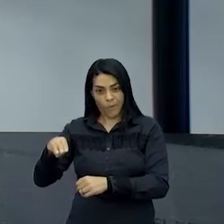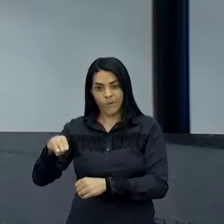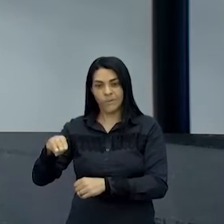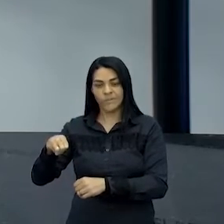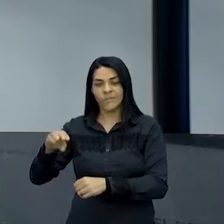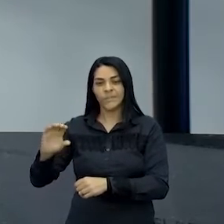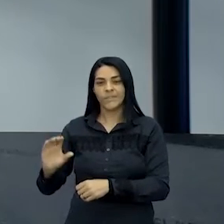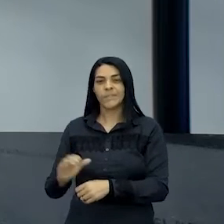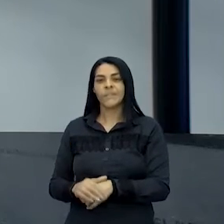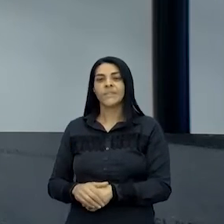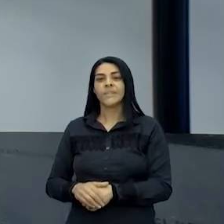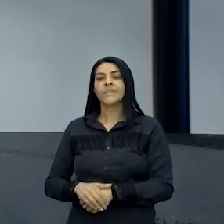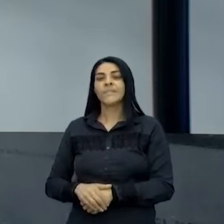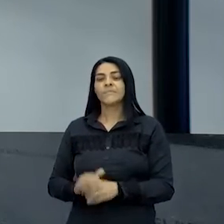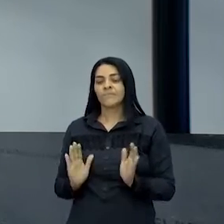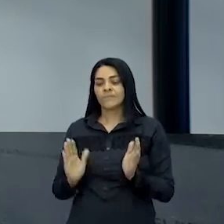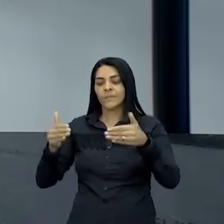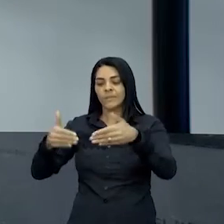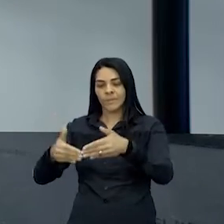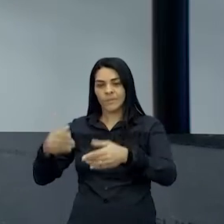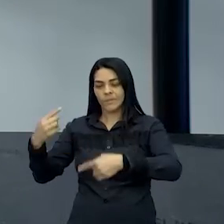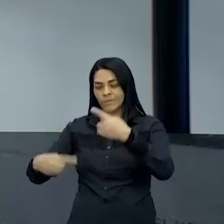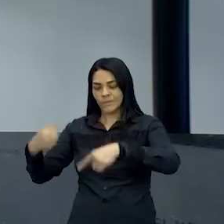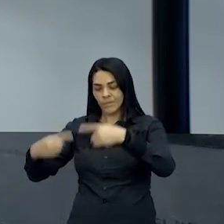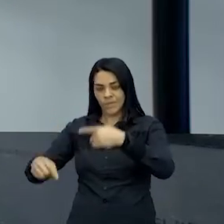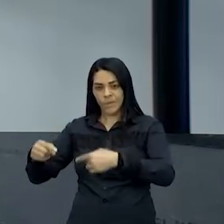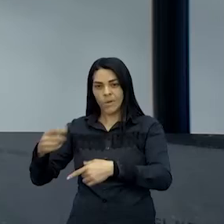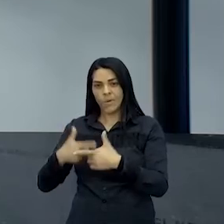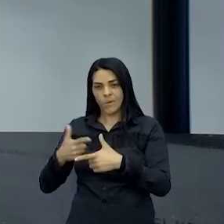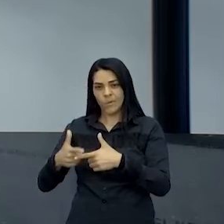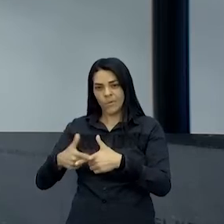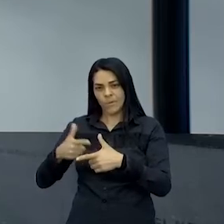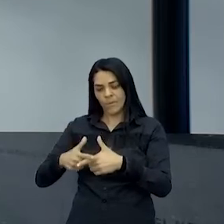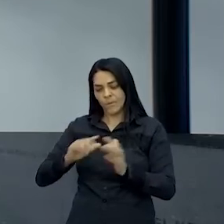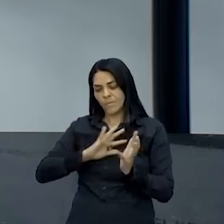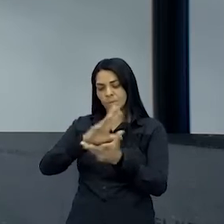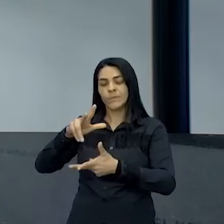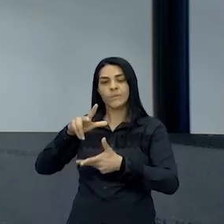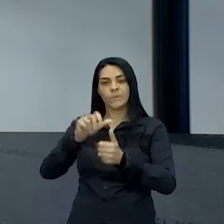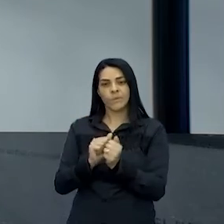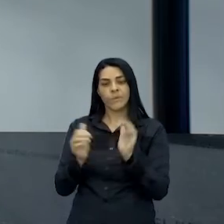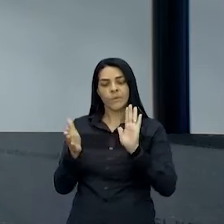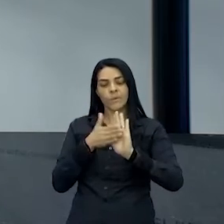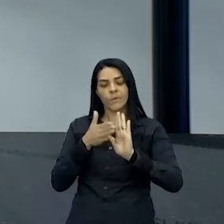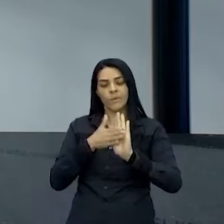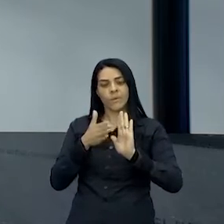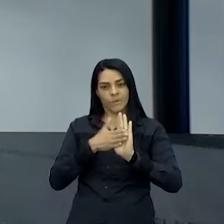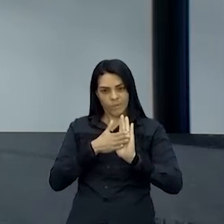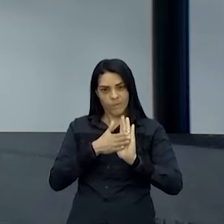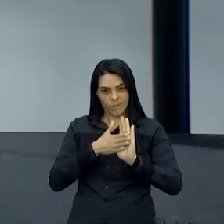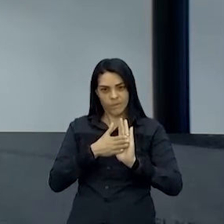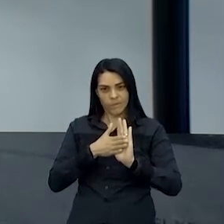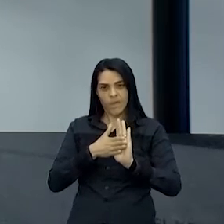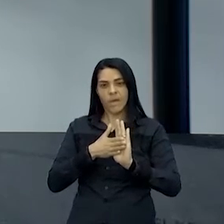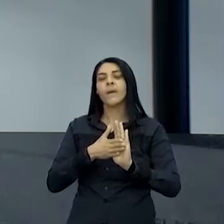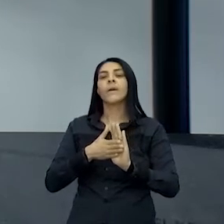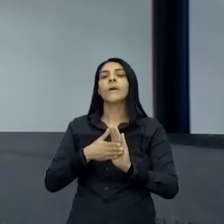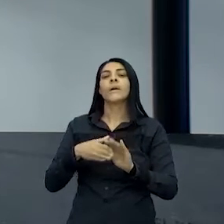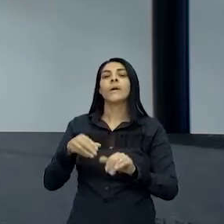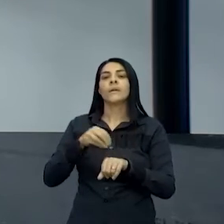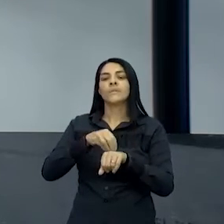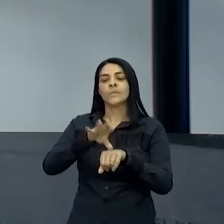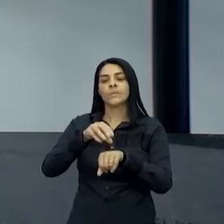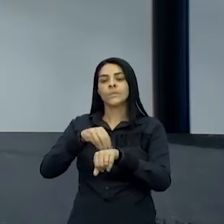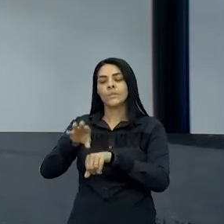discutir os problemas econômicos do mundo e também vão propor soluções para esses problemas. Então, para vocês terem uma